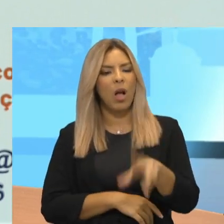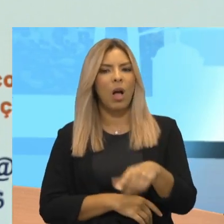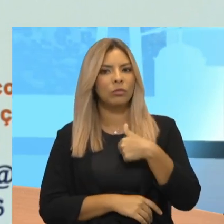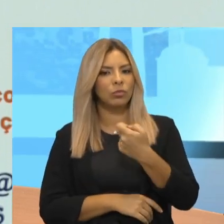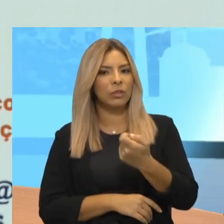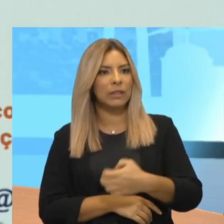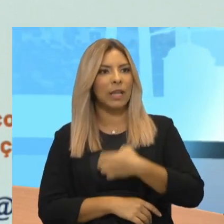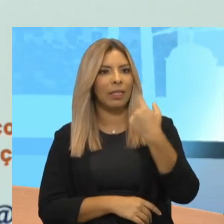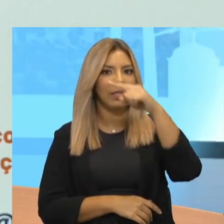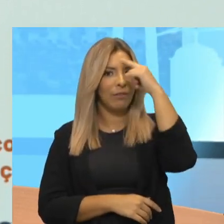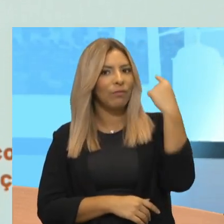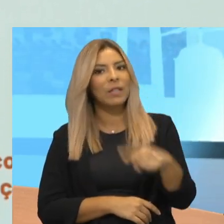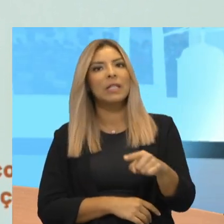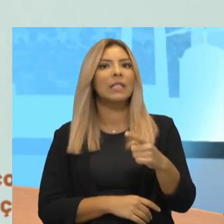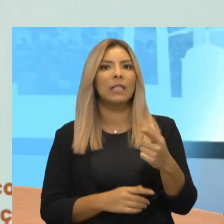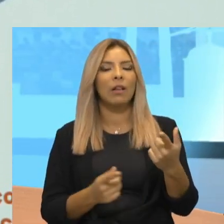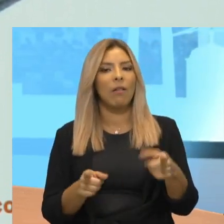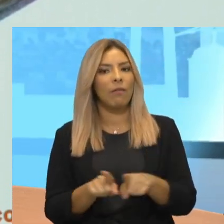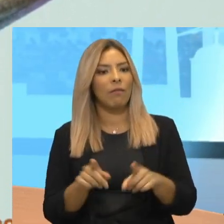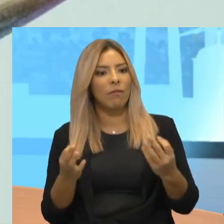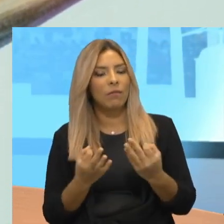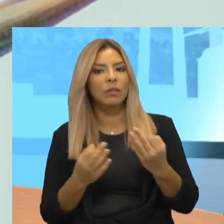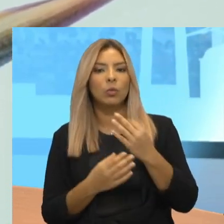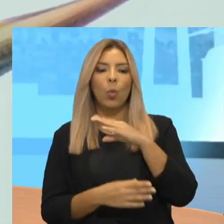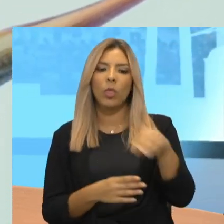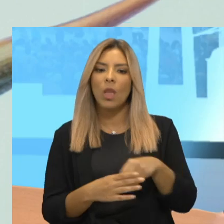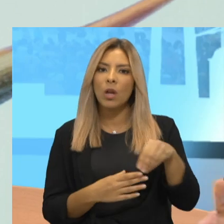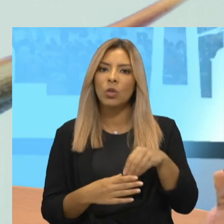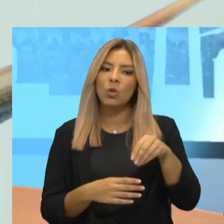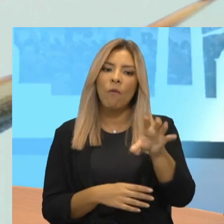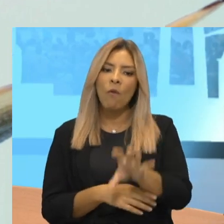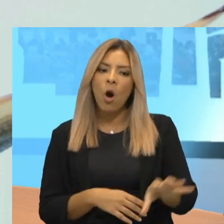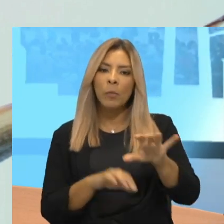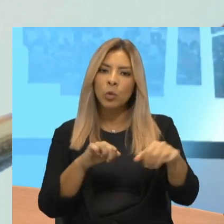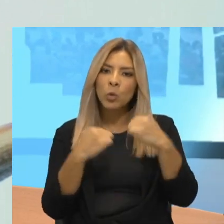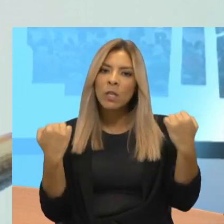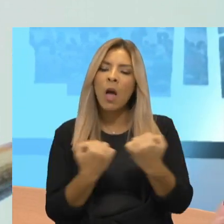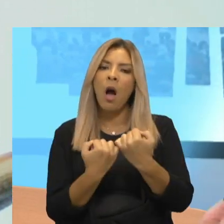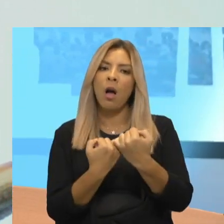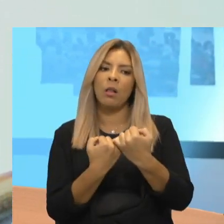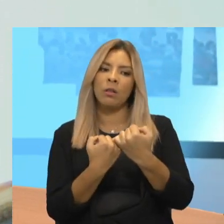difícil em termos religiosos, uma contextualização social um tanto